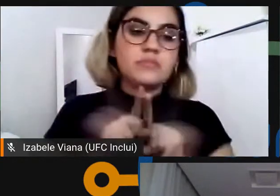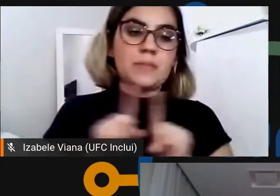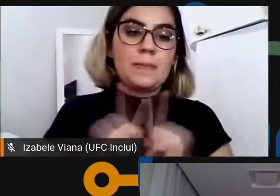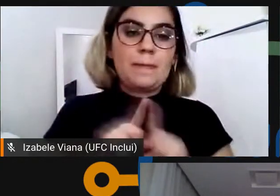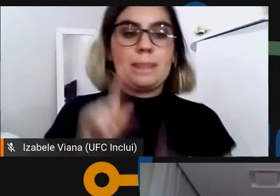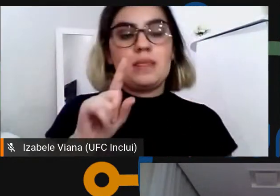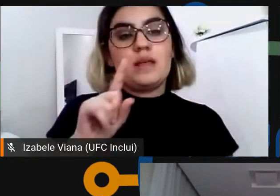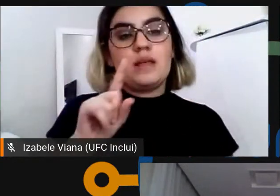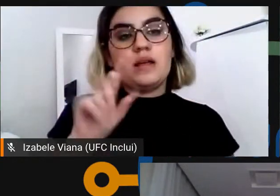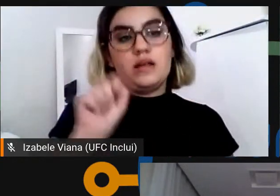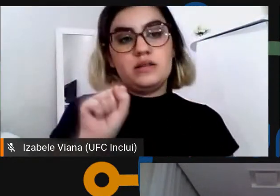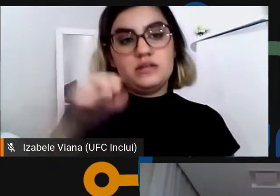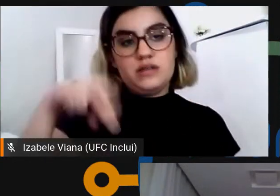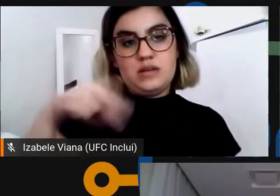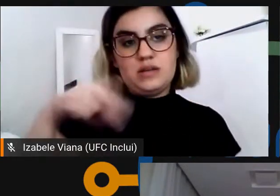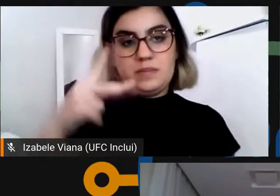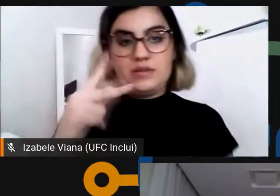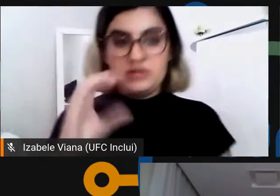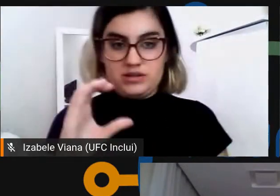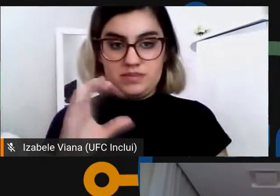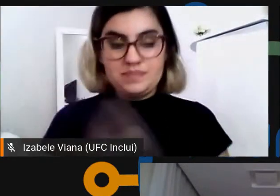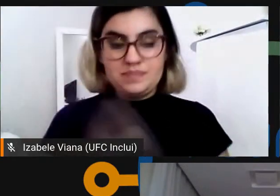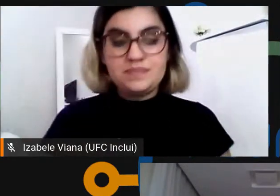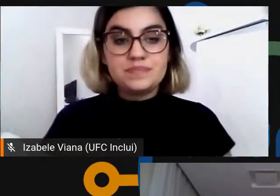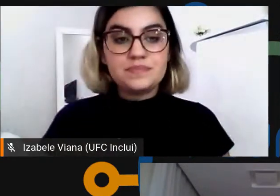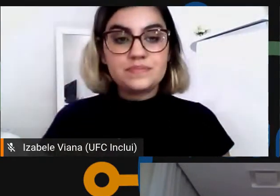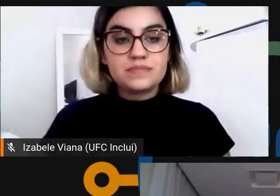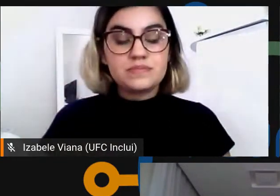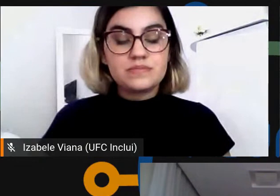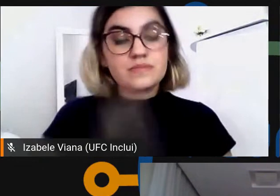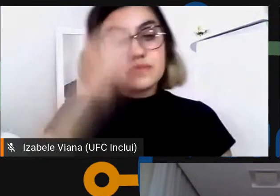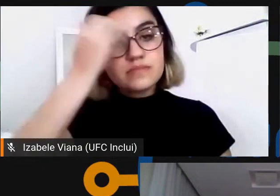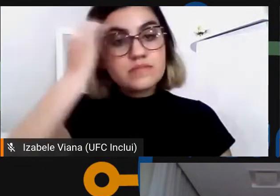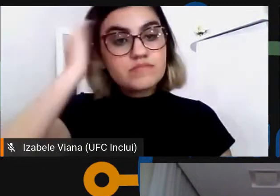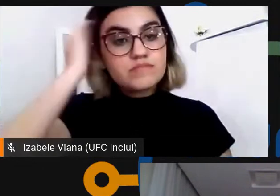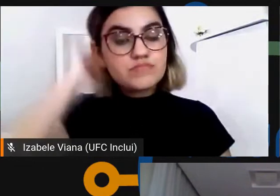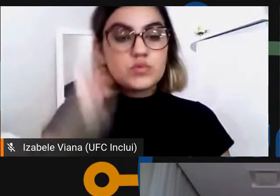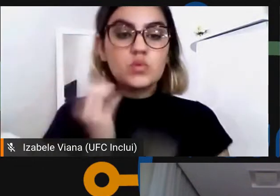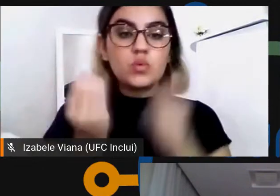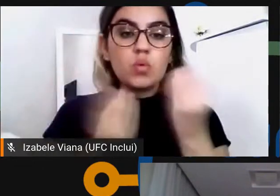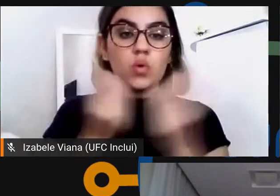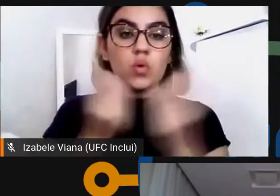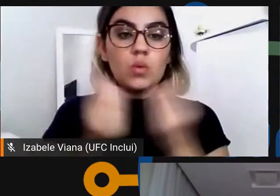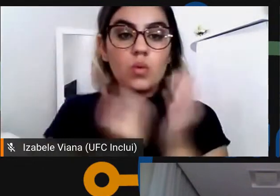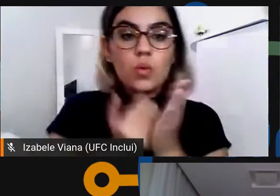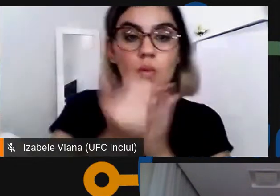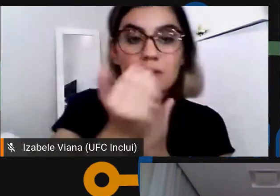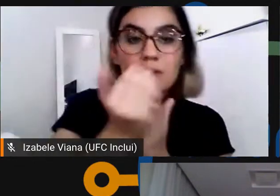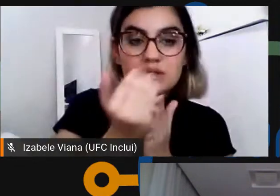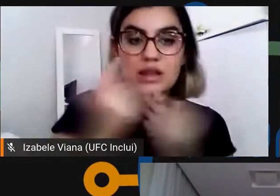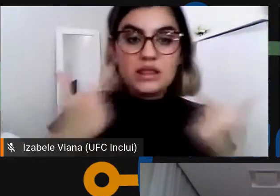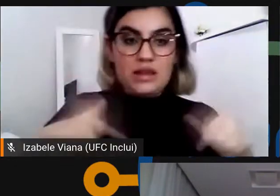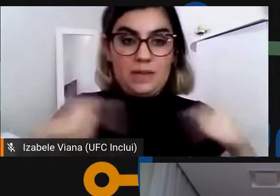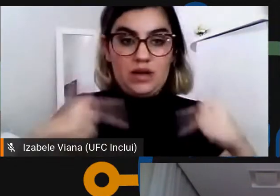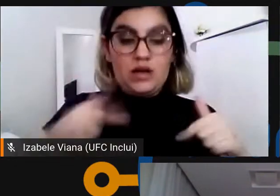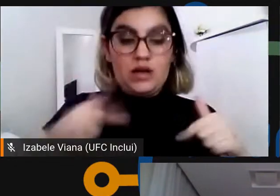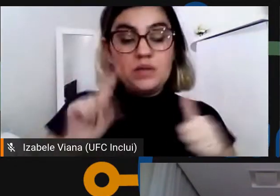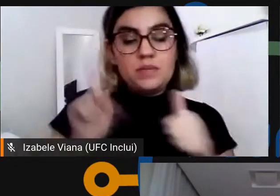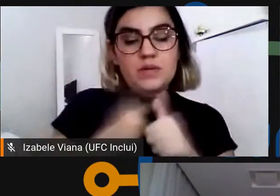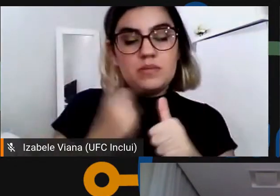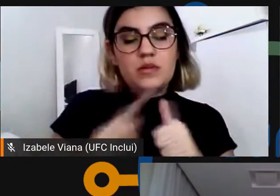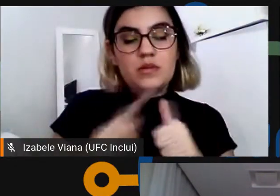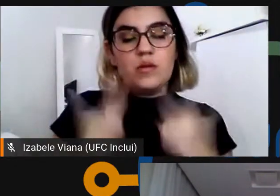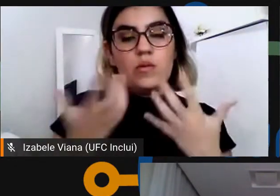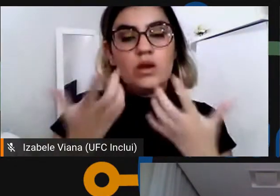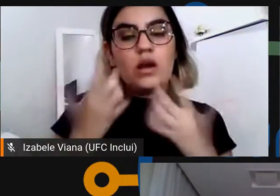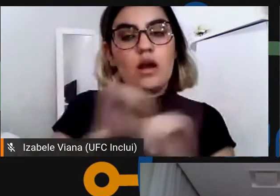Científica. Antes de começarmos os trabalhos, eu peço licença para dar alguns avisos. Um lembrete, né, o primeiro